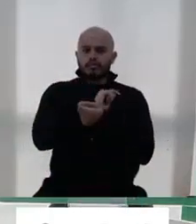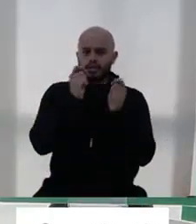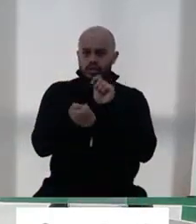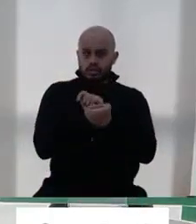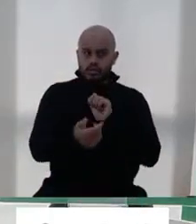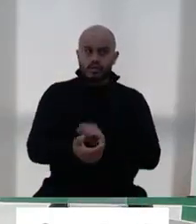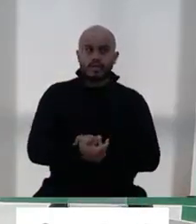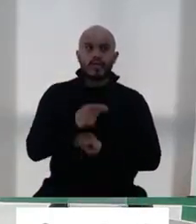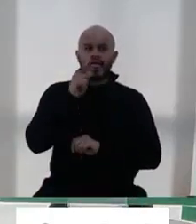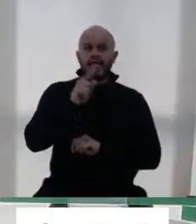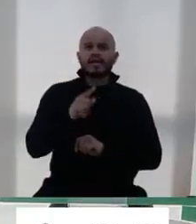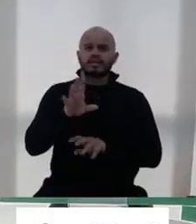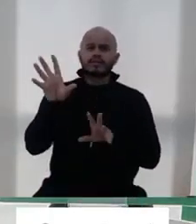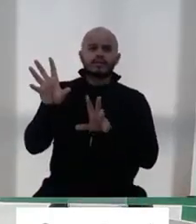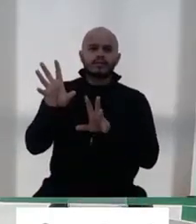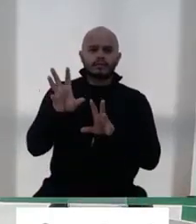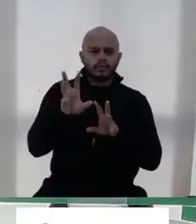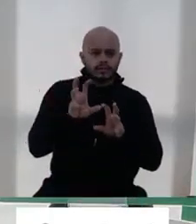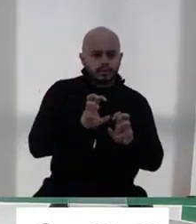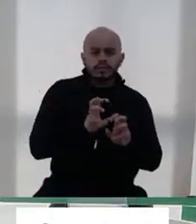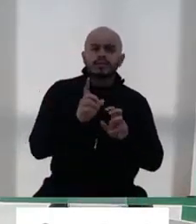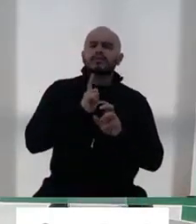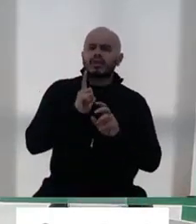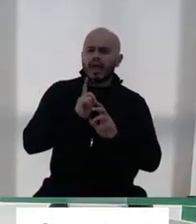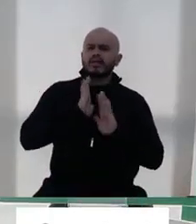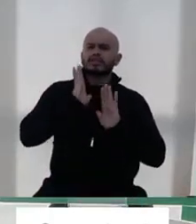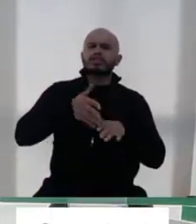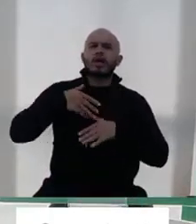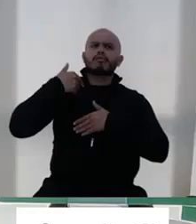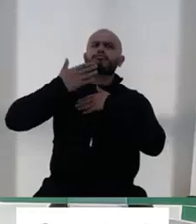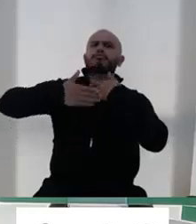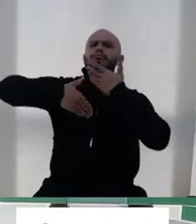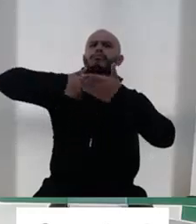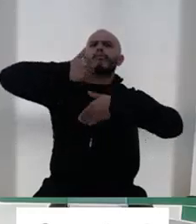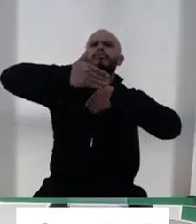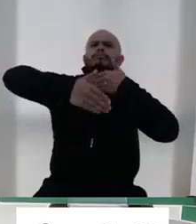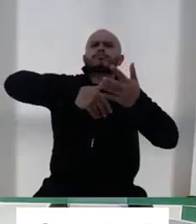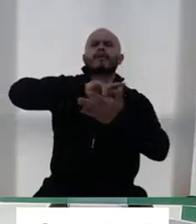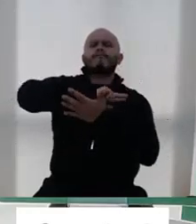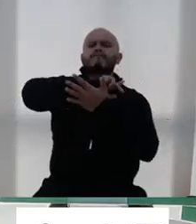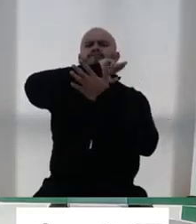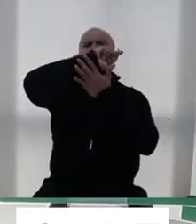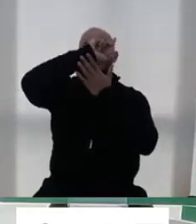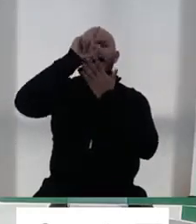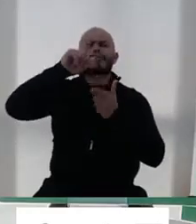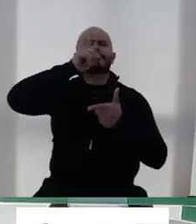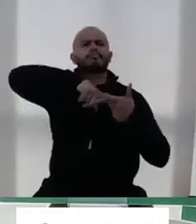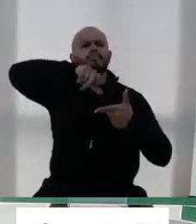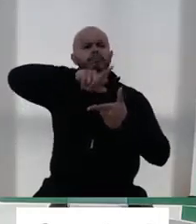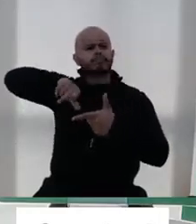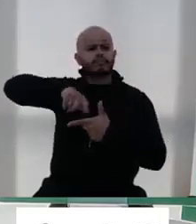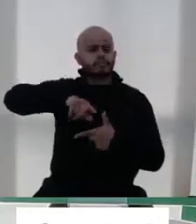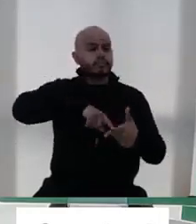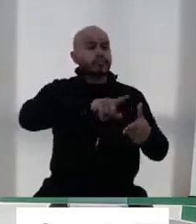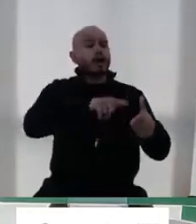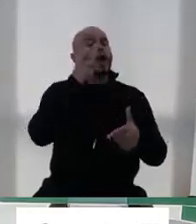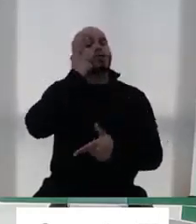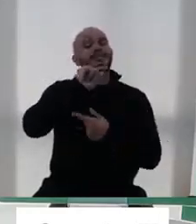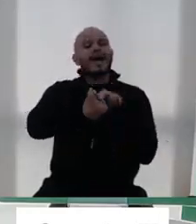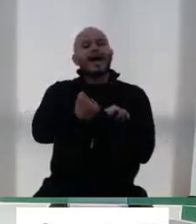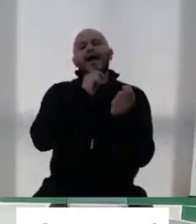essa absorção, ela tem enfrentado inúmeros desafios, né? Inúmeros problemas para que a gente consiga se